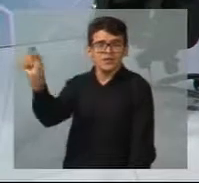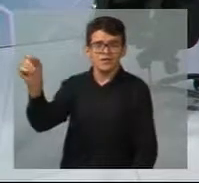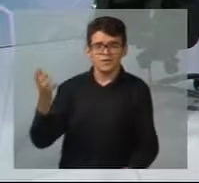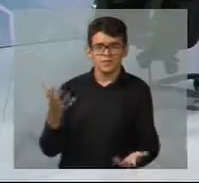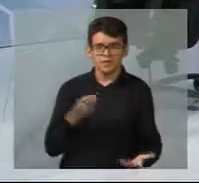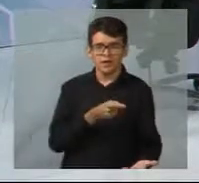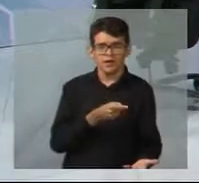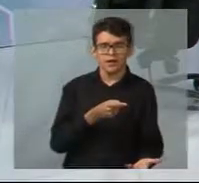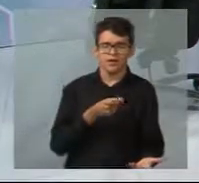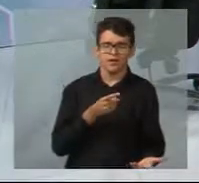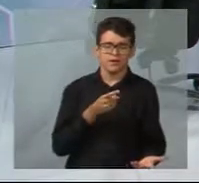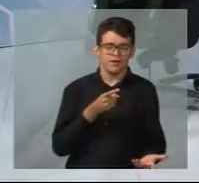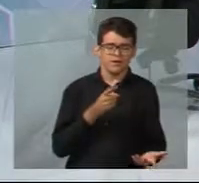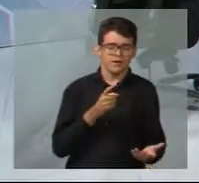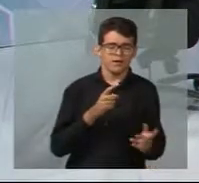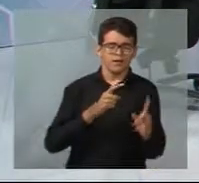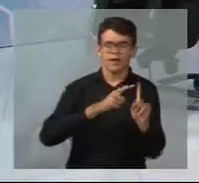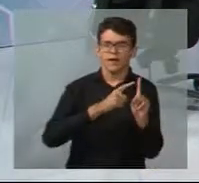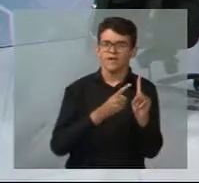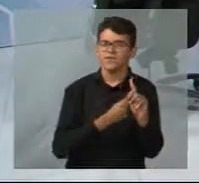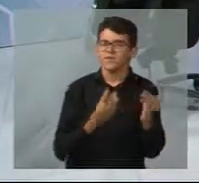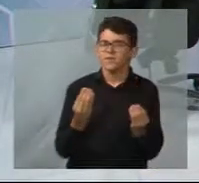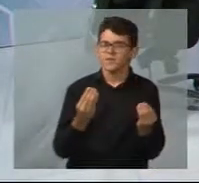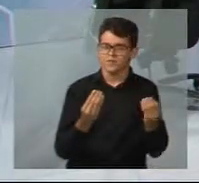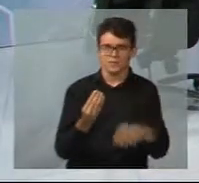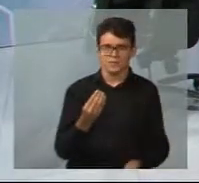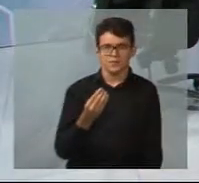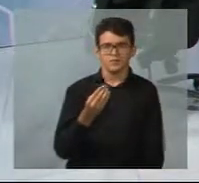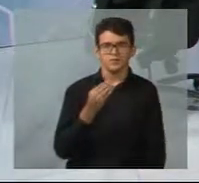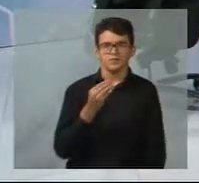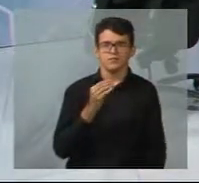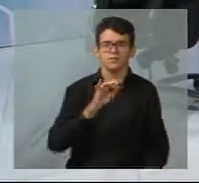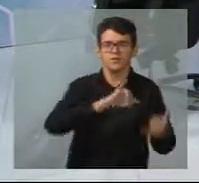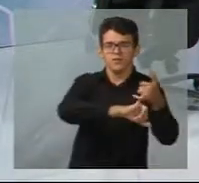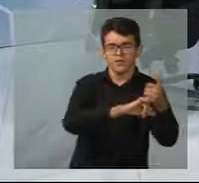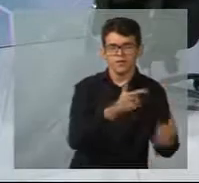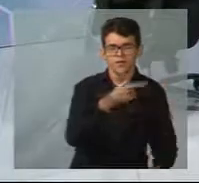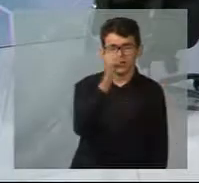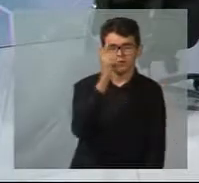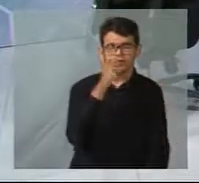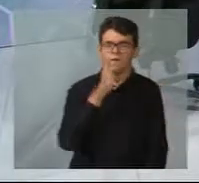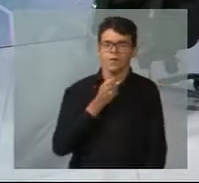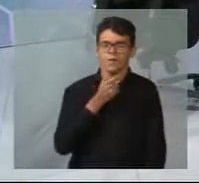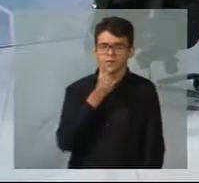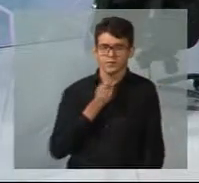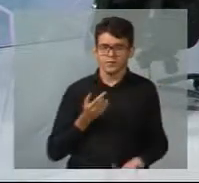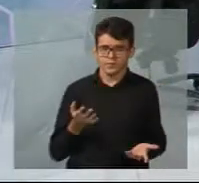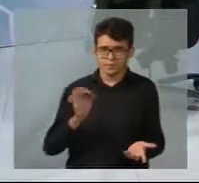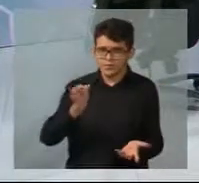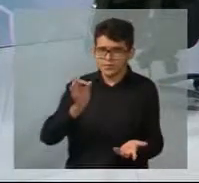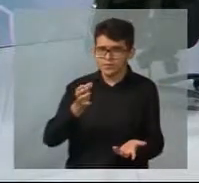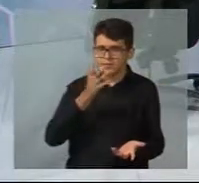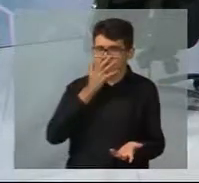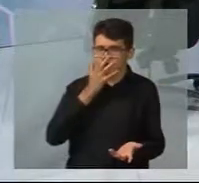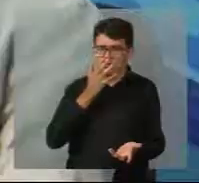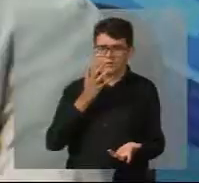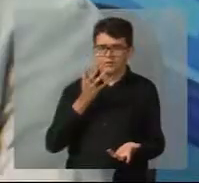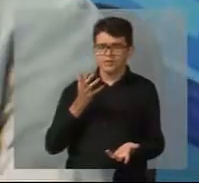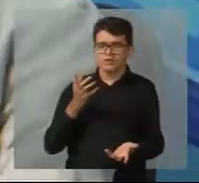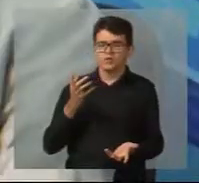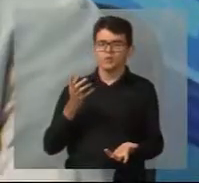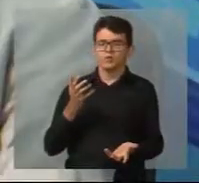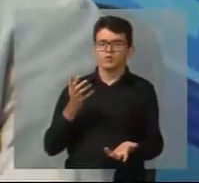prova, não é bem assim. Há uma declaração dele dizendo que não existe ato de ofício. Isso não significa que não exista